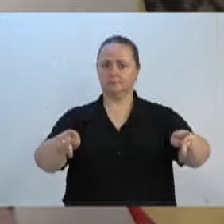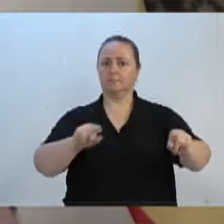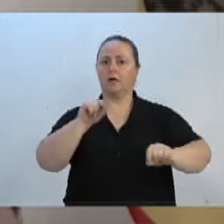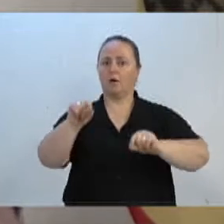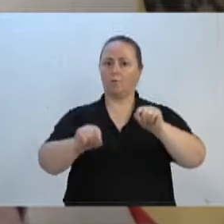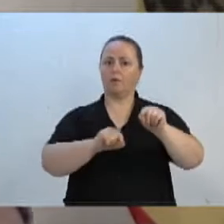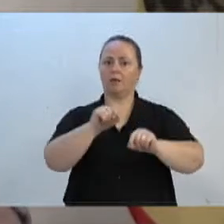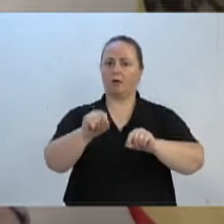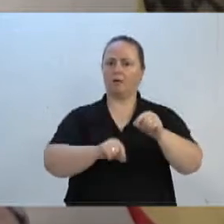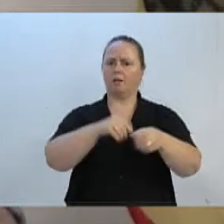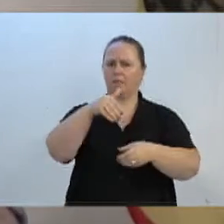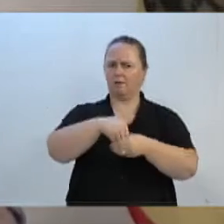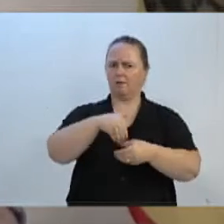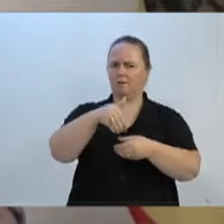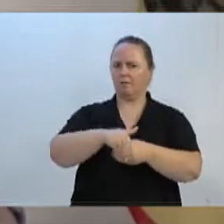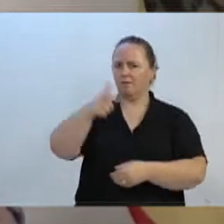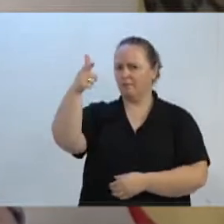reeleição.